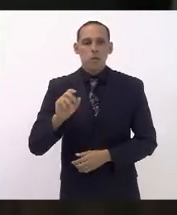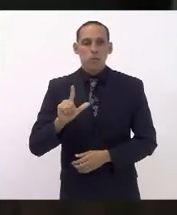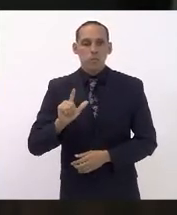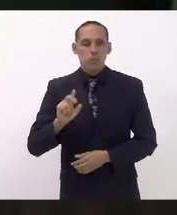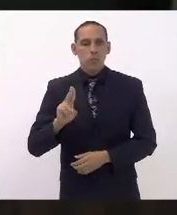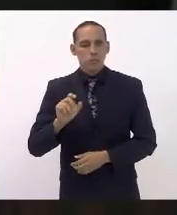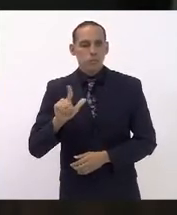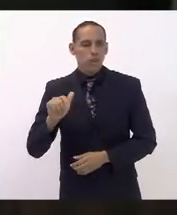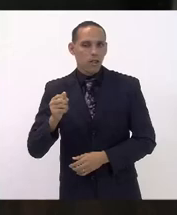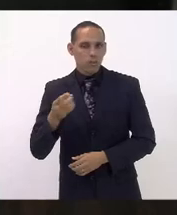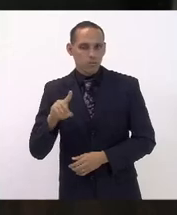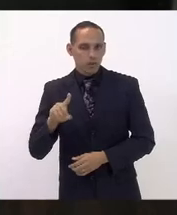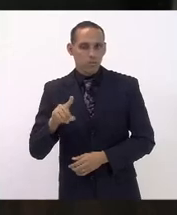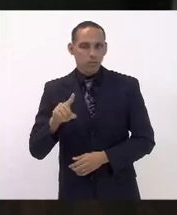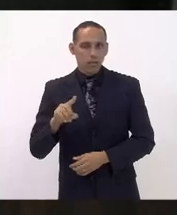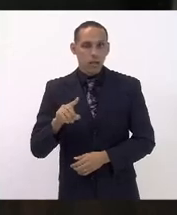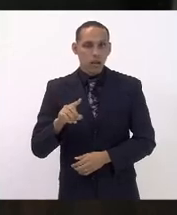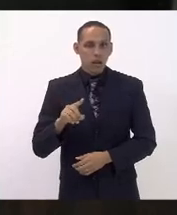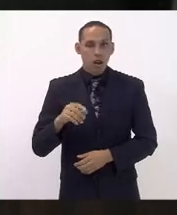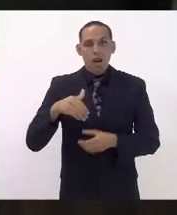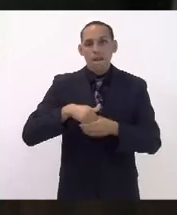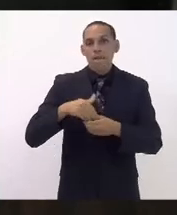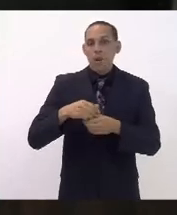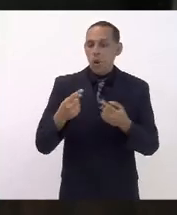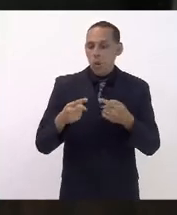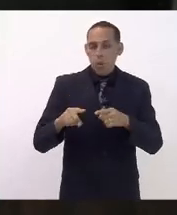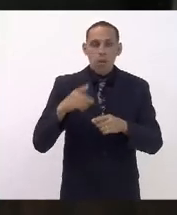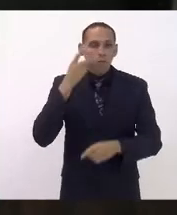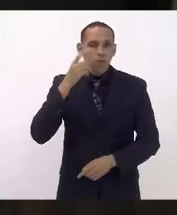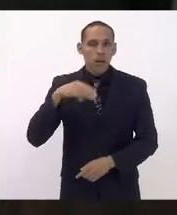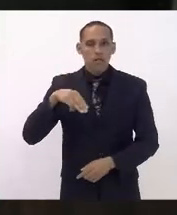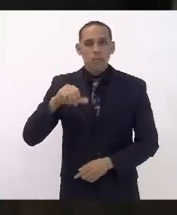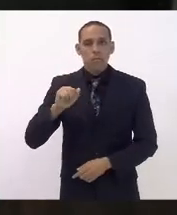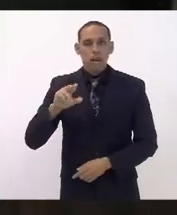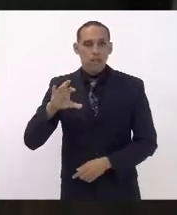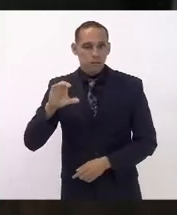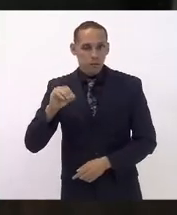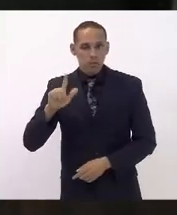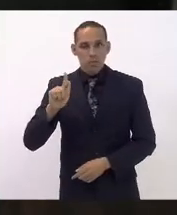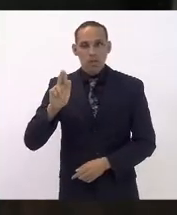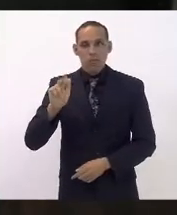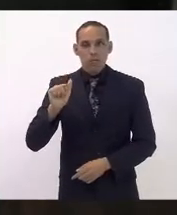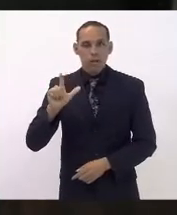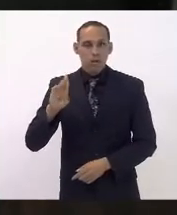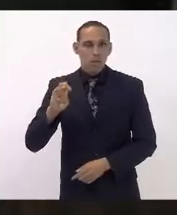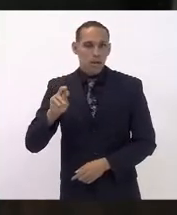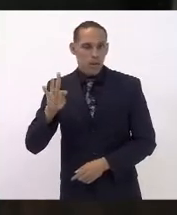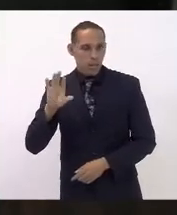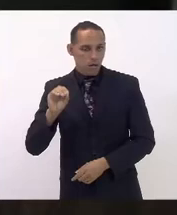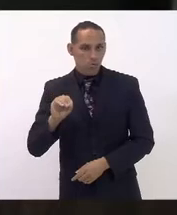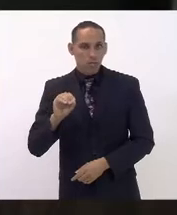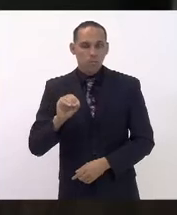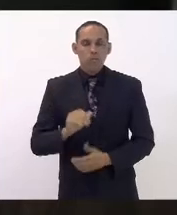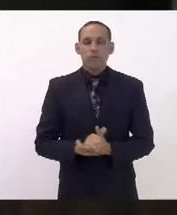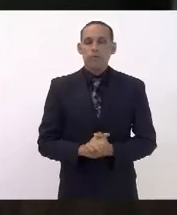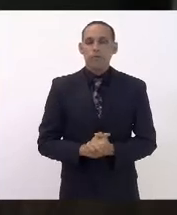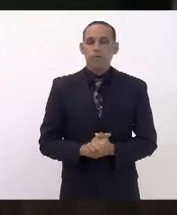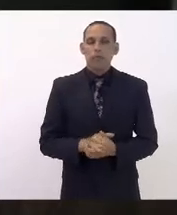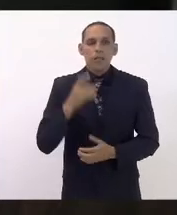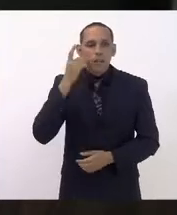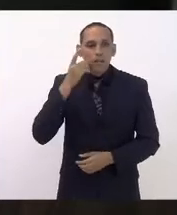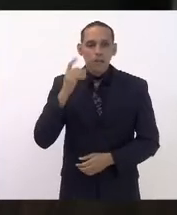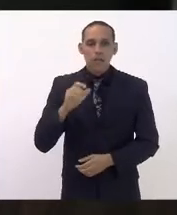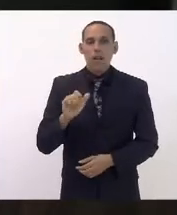voto contrário, deputado Márcio Gualberto. Projeto de resolução 1068 de 22, de autoria do deputado